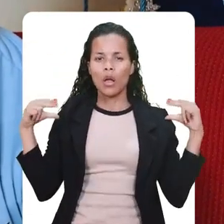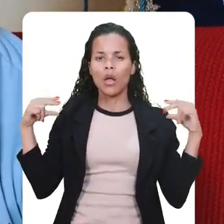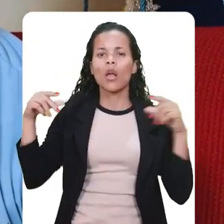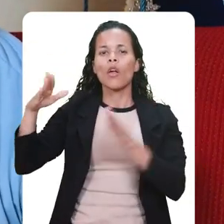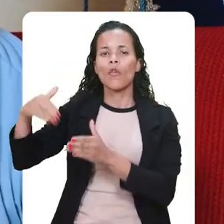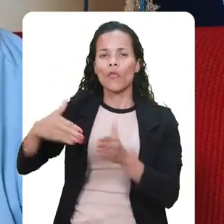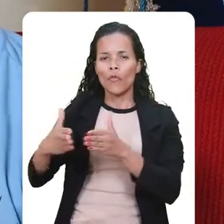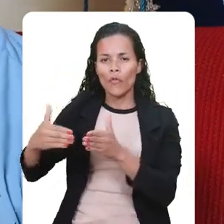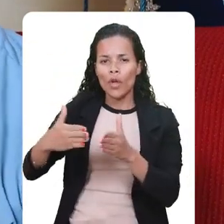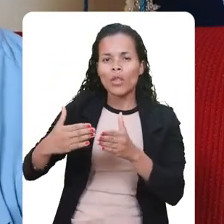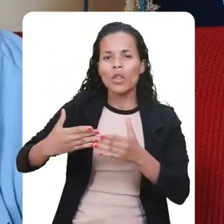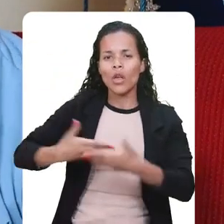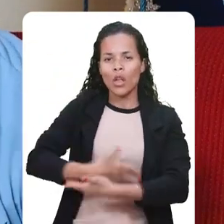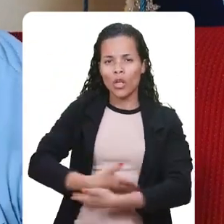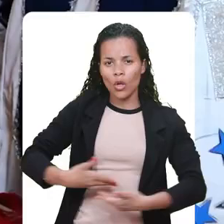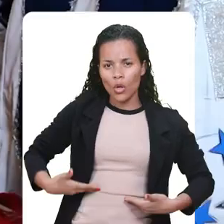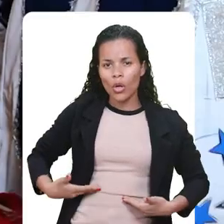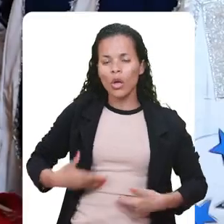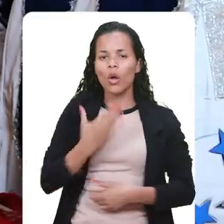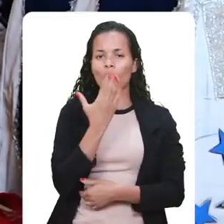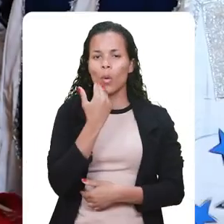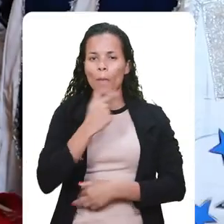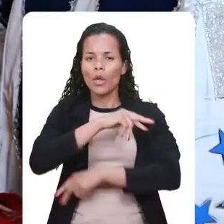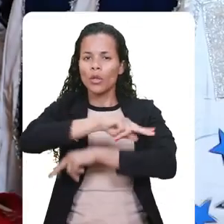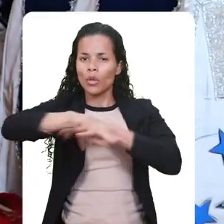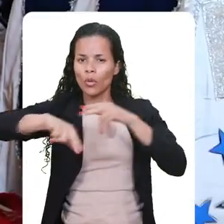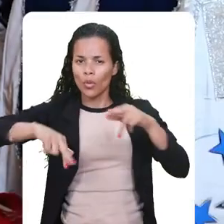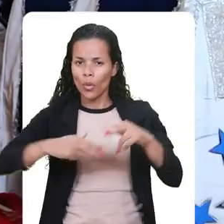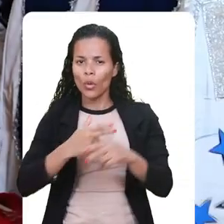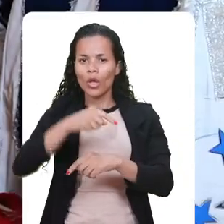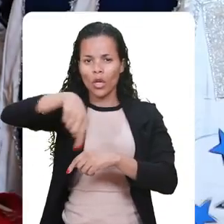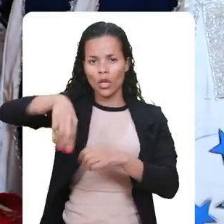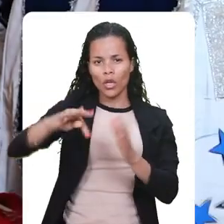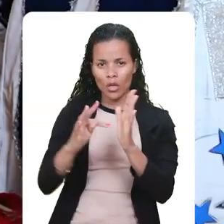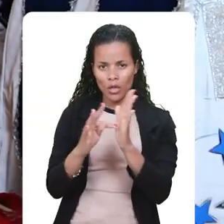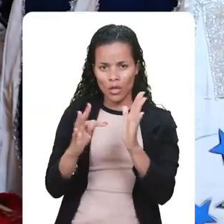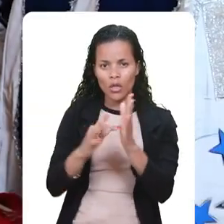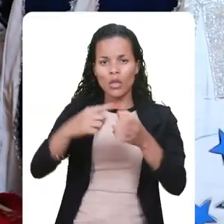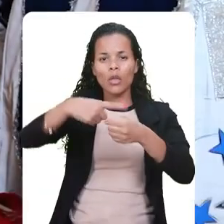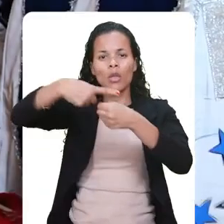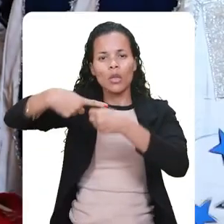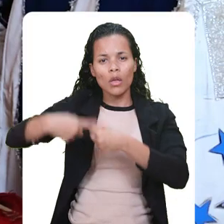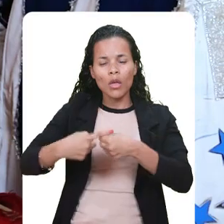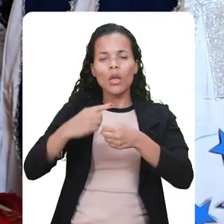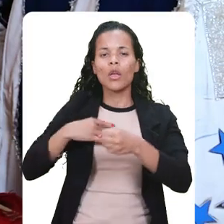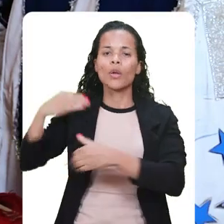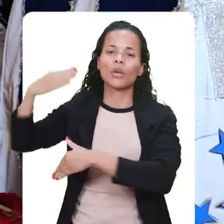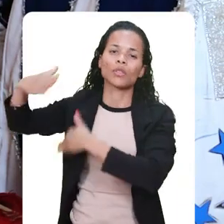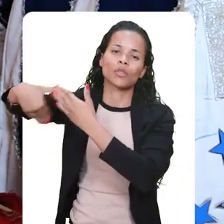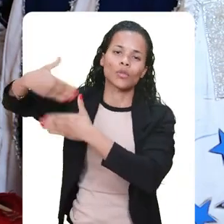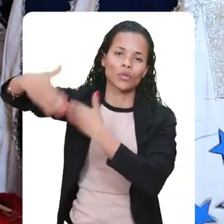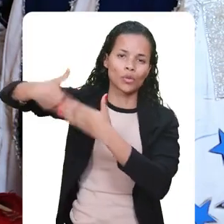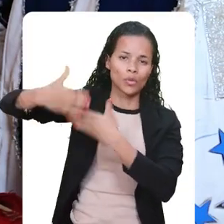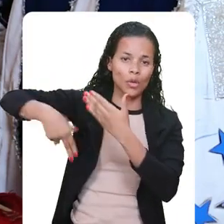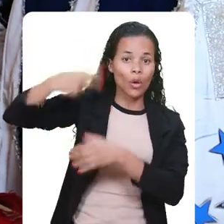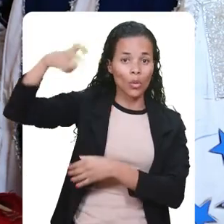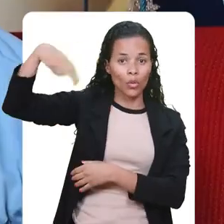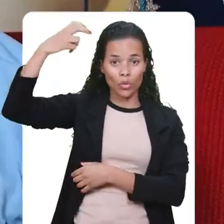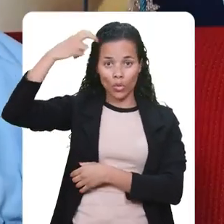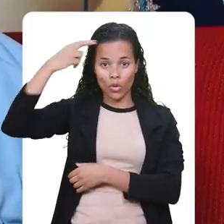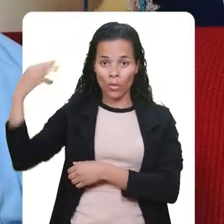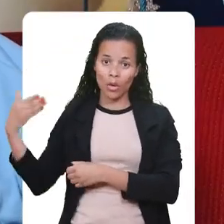questão do transporte, de alimentação e algumas coisas aqui para o município de Timbaúba, e eles trouxeram essa cultura para